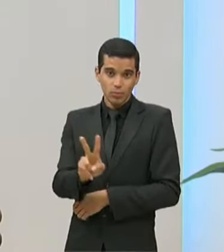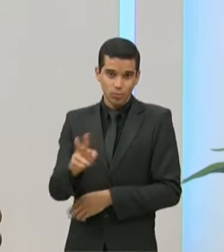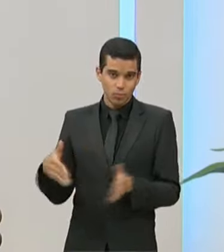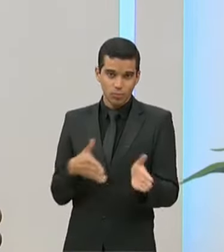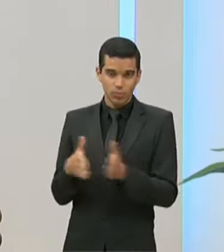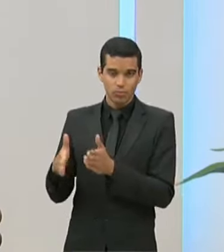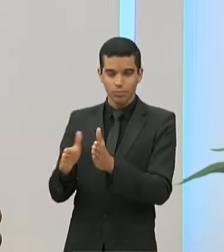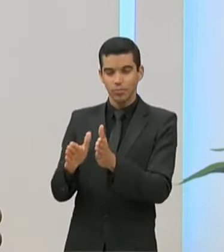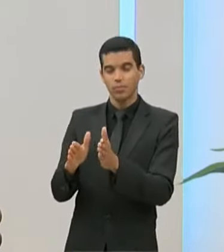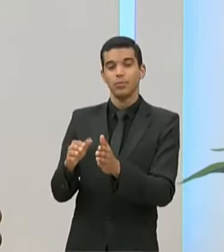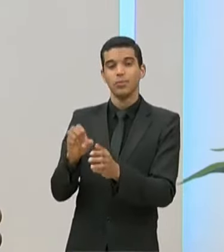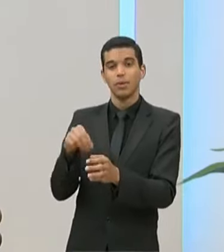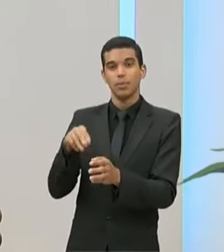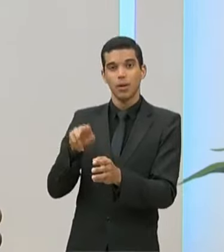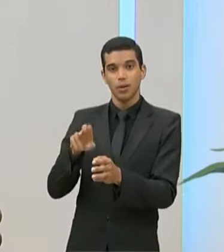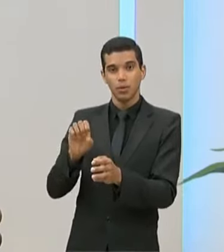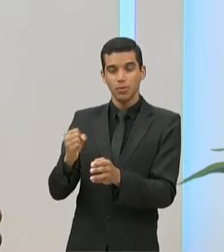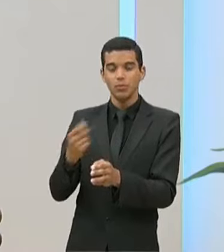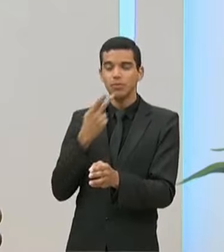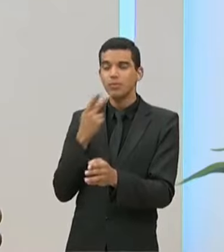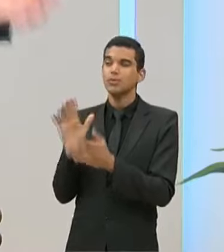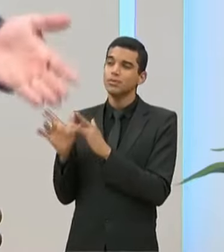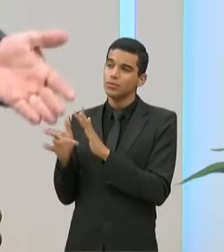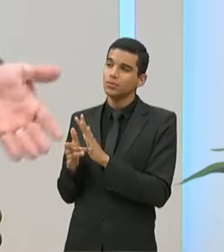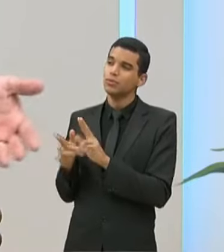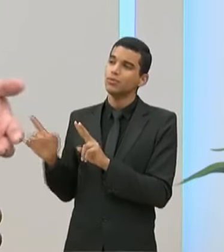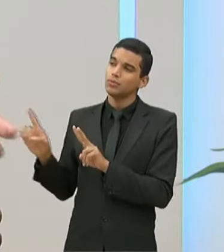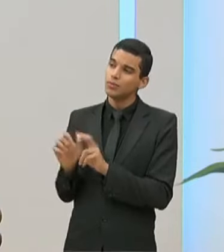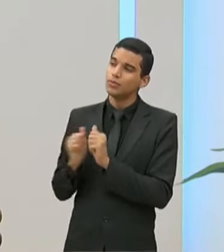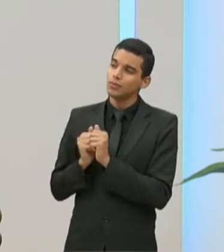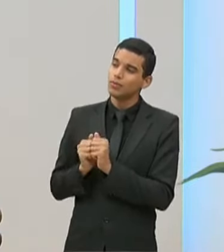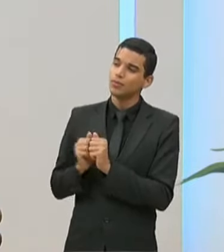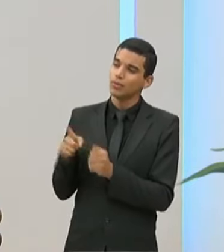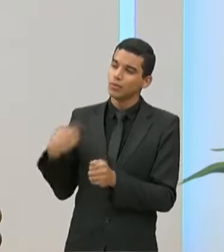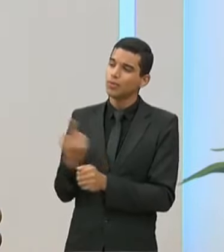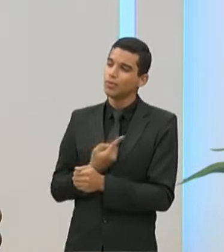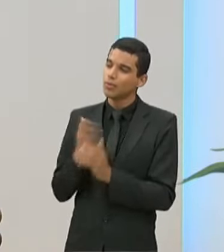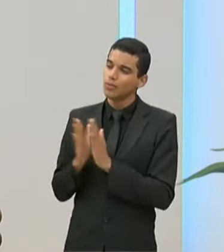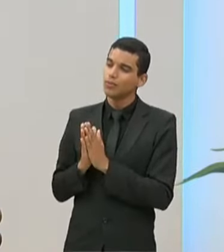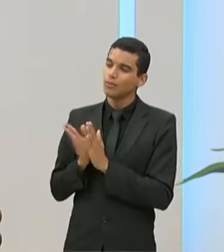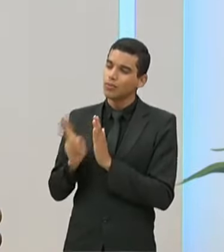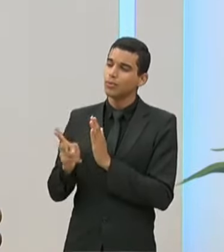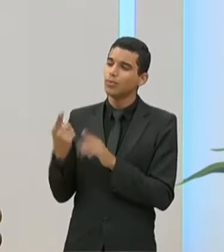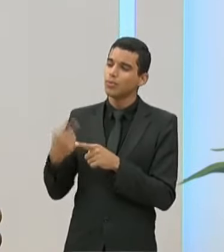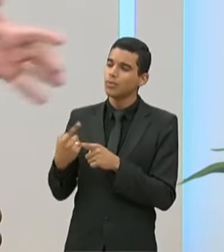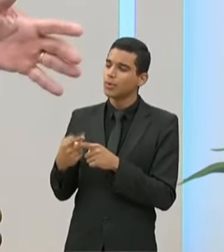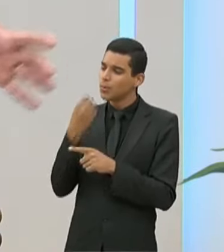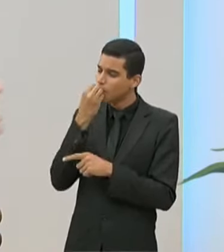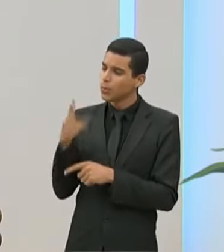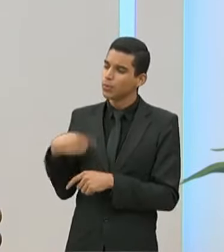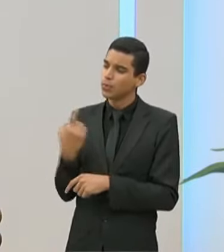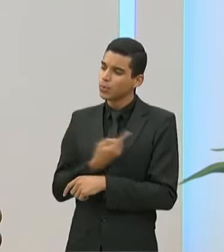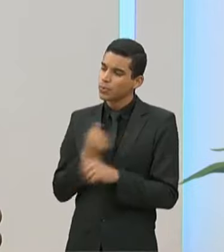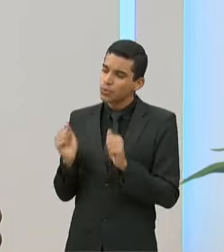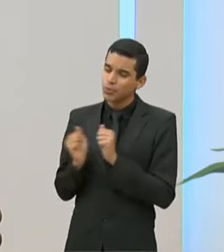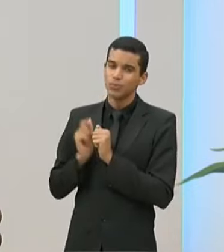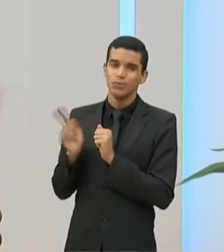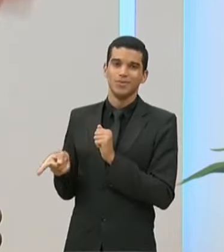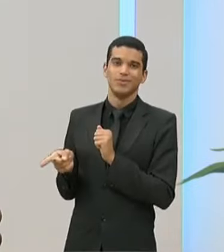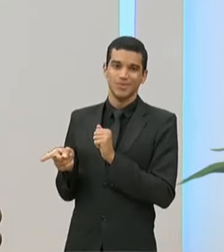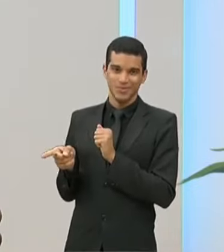um pouco, o dia já reclina, está perto do Senhor, é bom, pão é